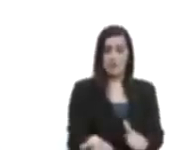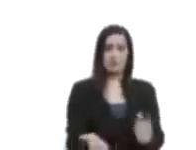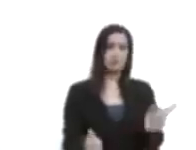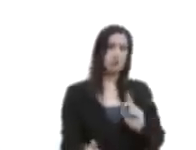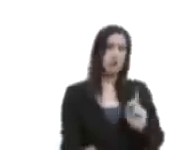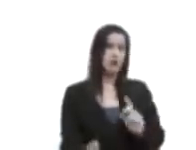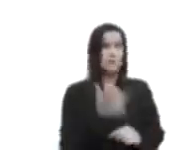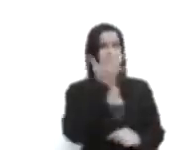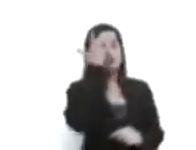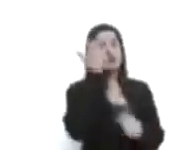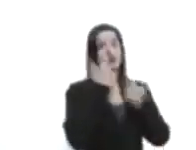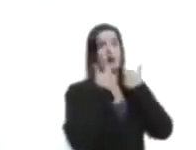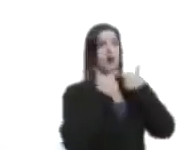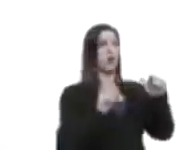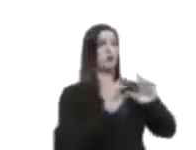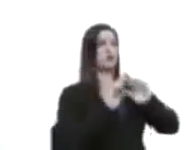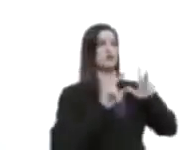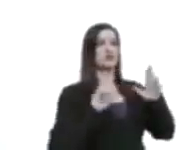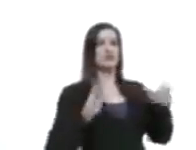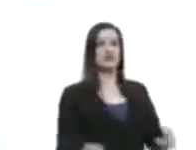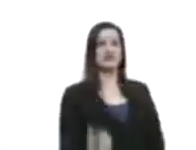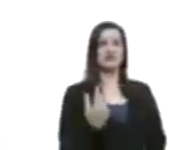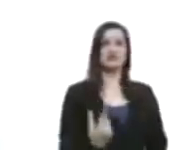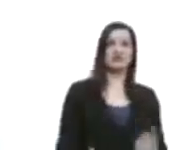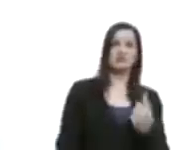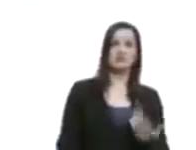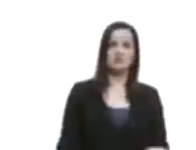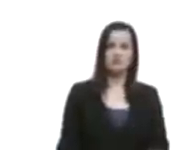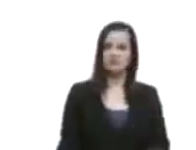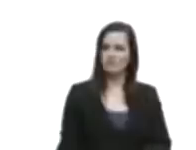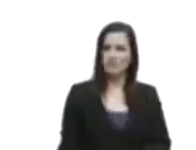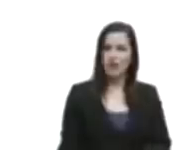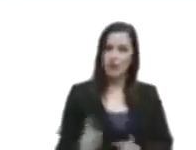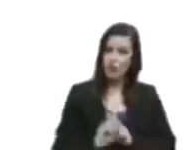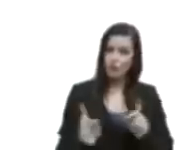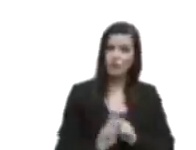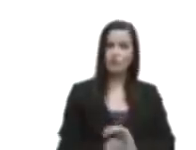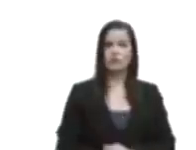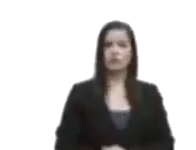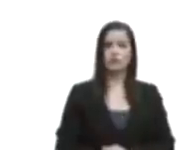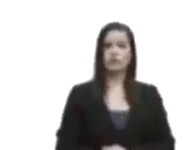língua estranha? É muito estranha, por sinal? Também não.